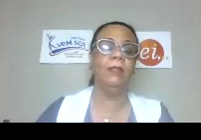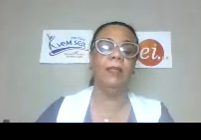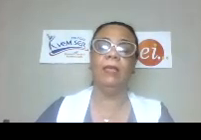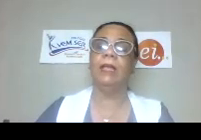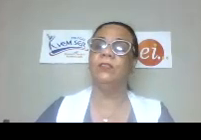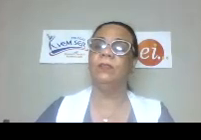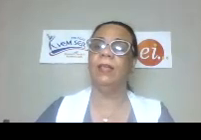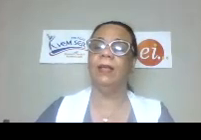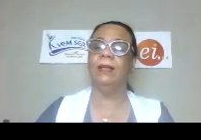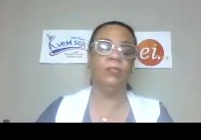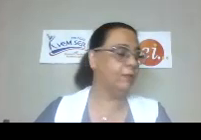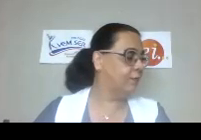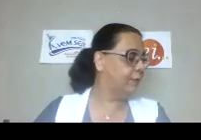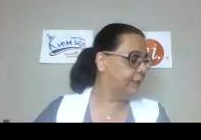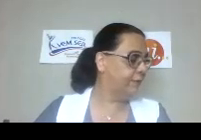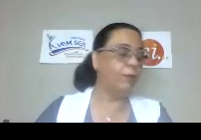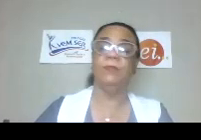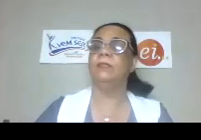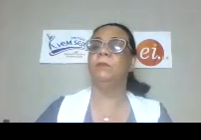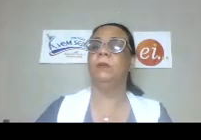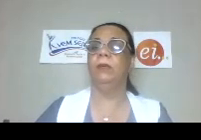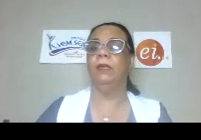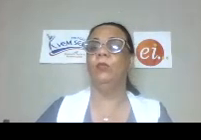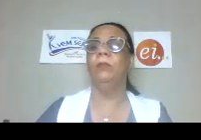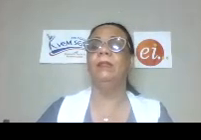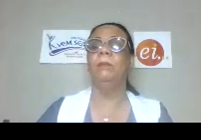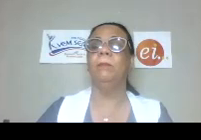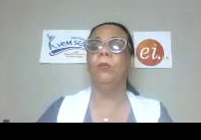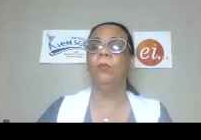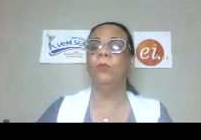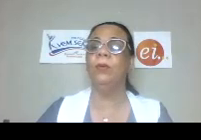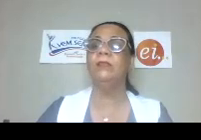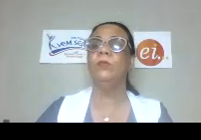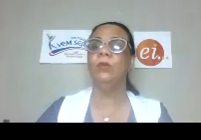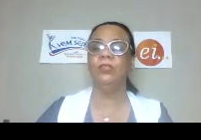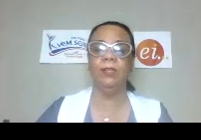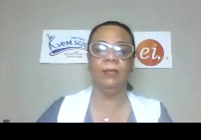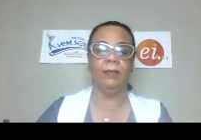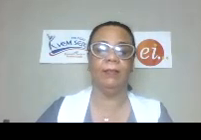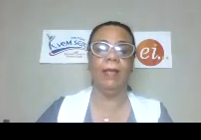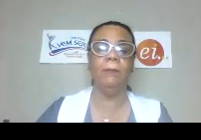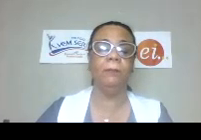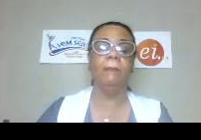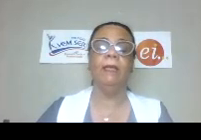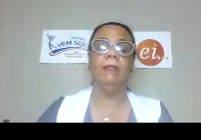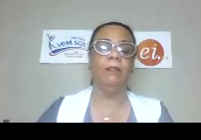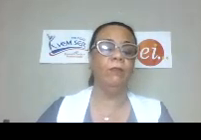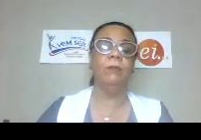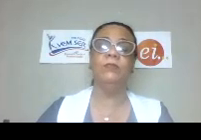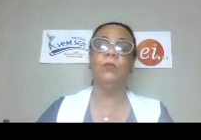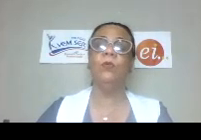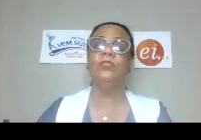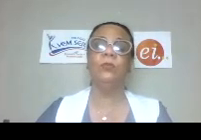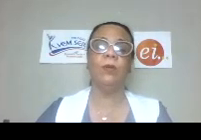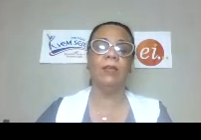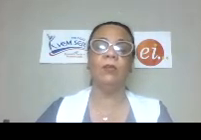Sempre que tem atividades, vocês deverão fazer primeiro para depois corrigir aqui, tá? Então,